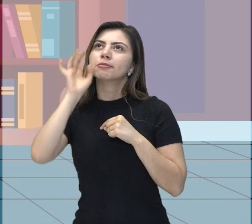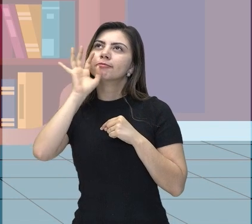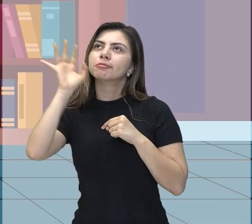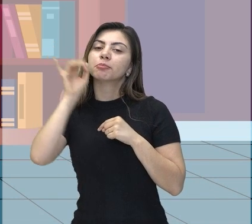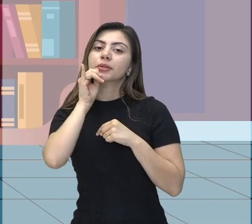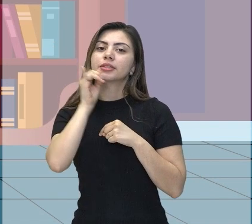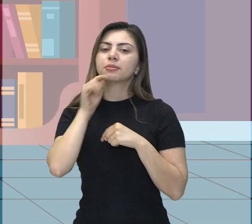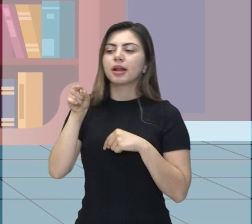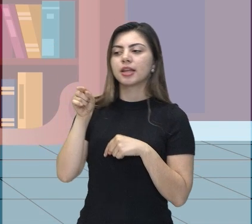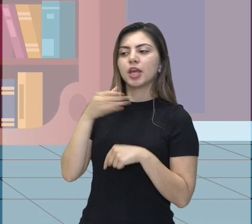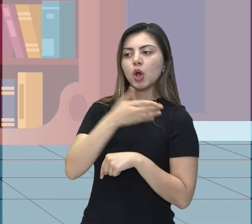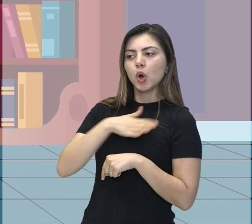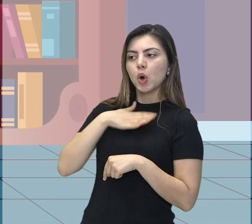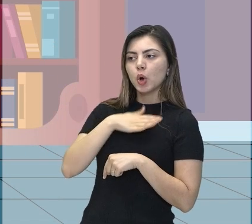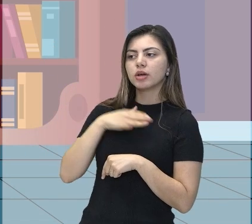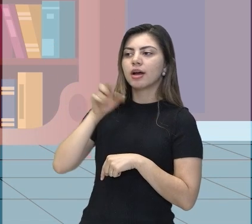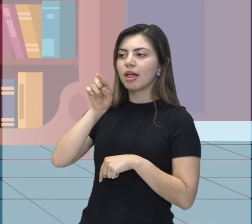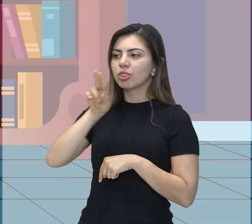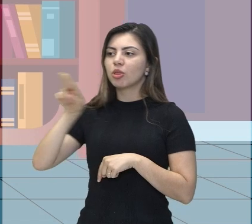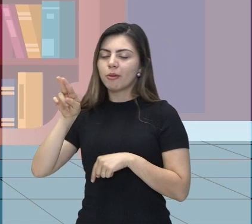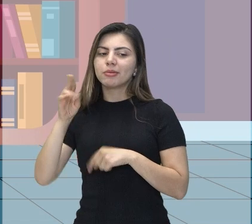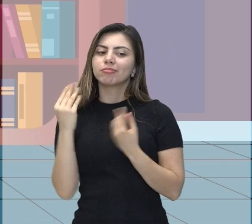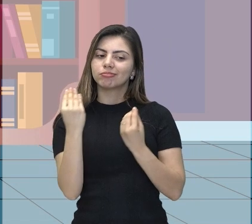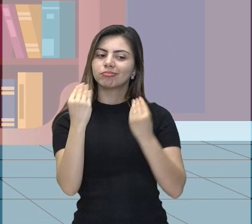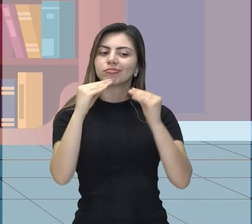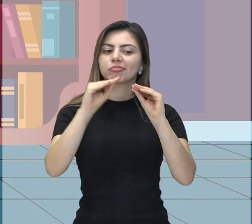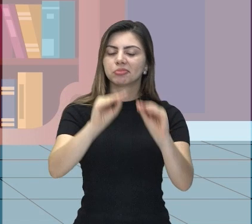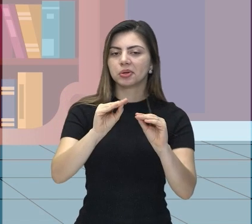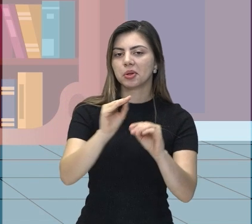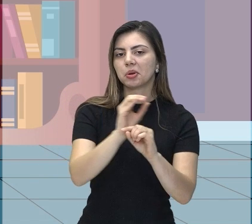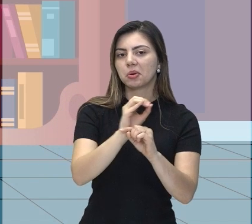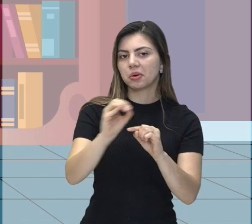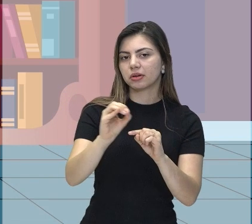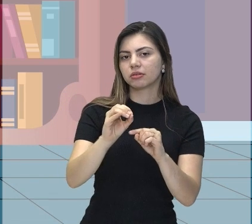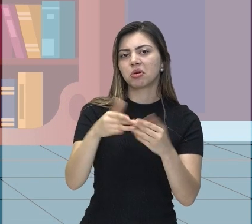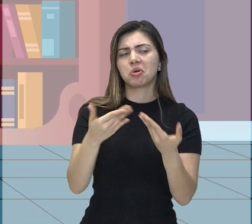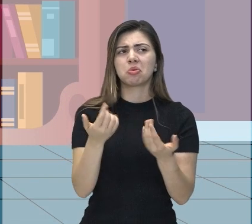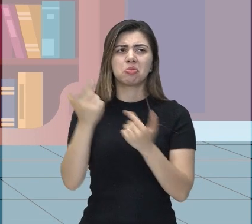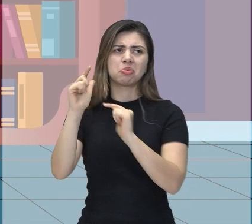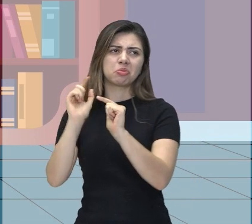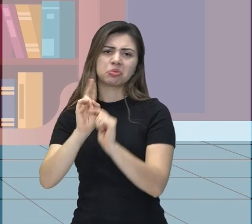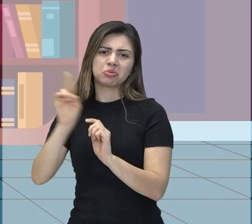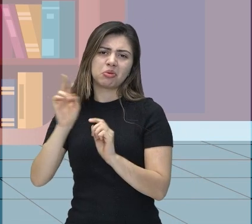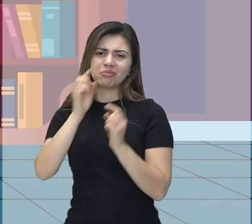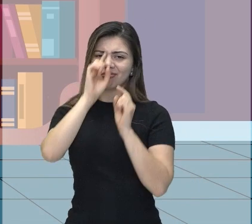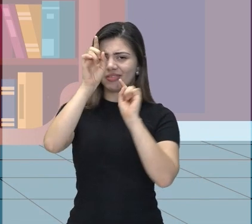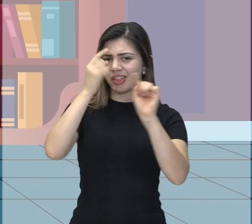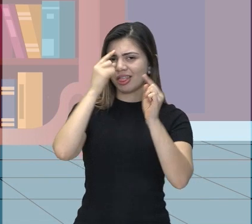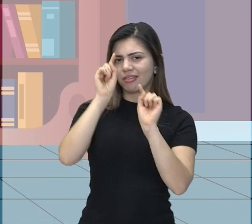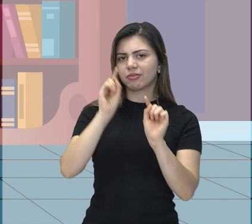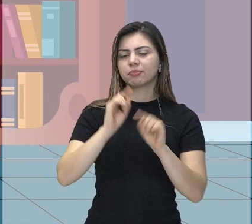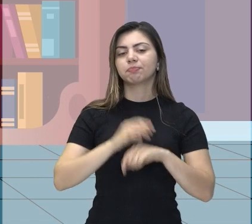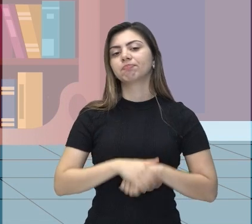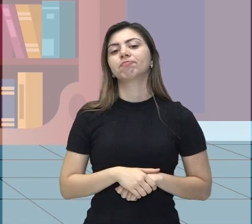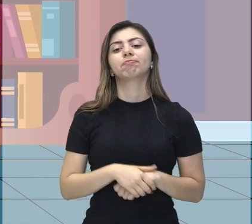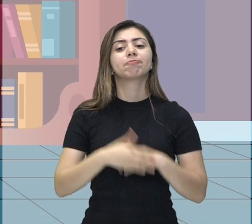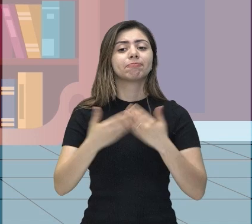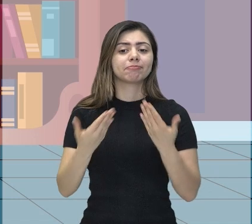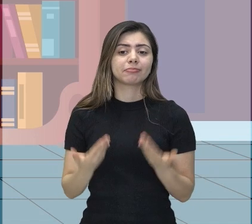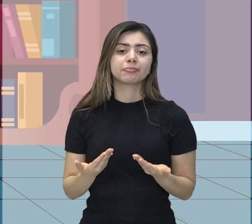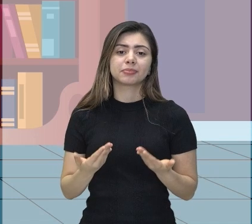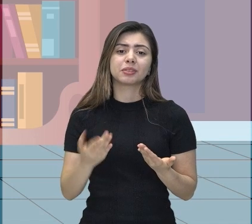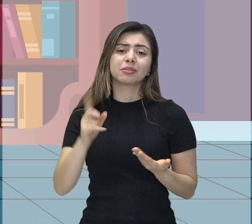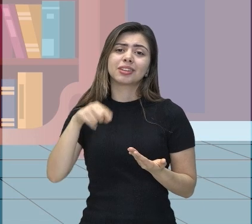ele muitas vezes botava o nome daquela pessoa, ou um outro nome aí qualquer, né? E aí, gente, isso fica